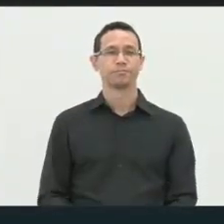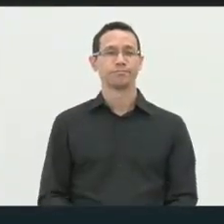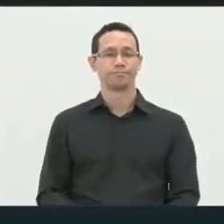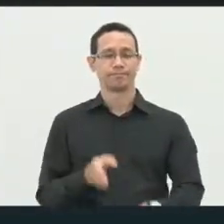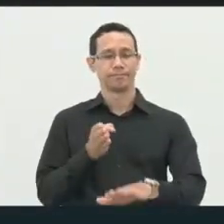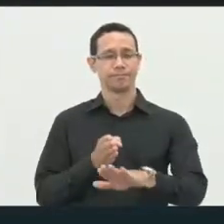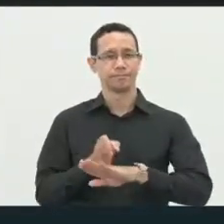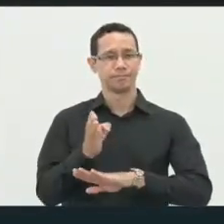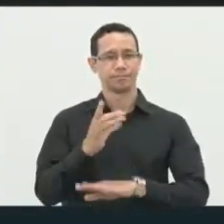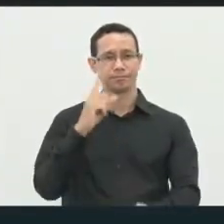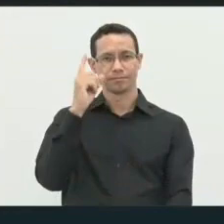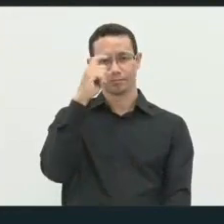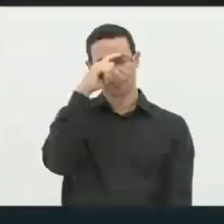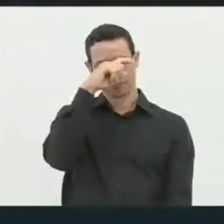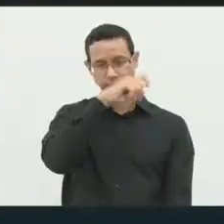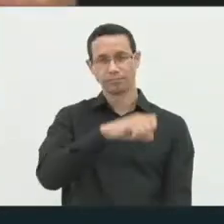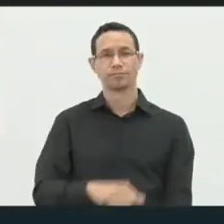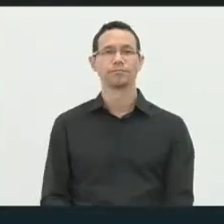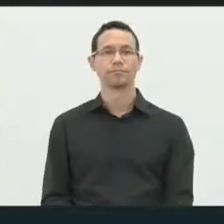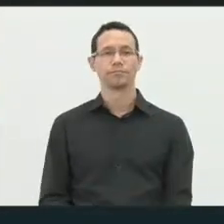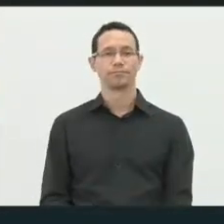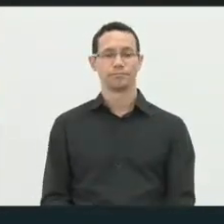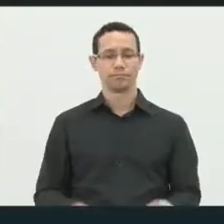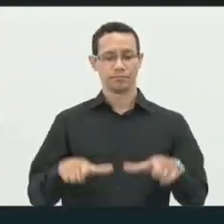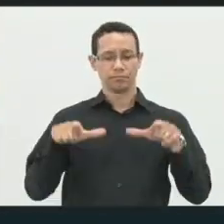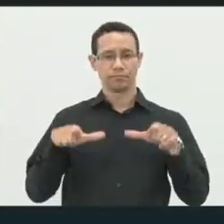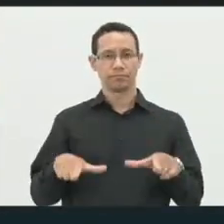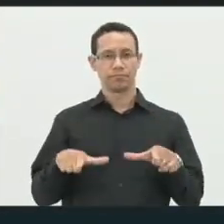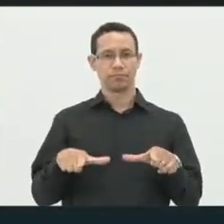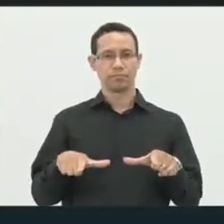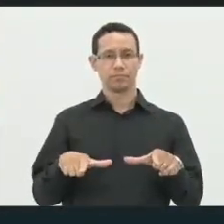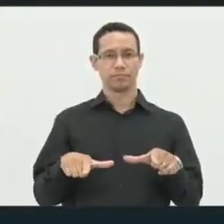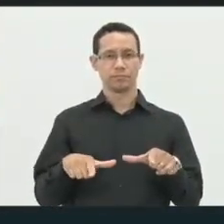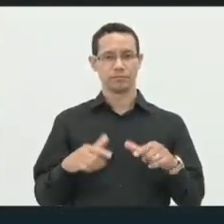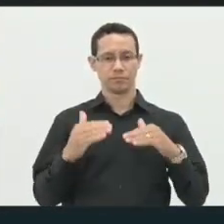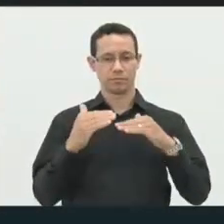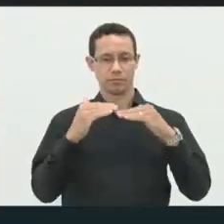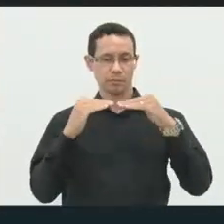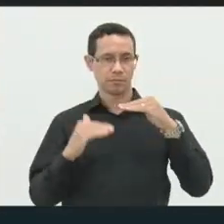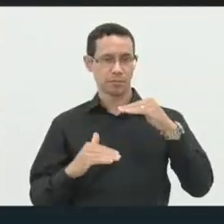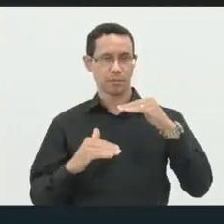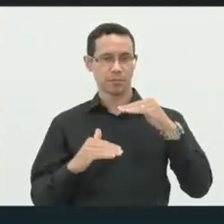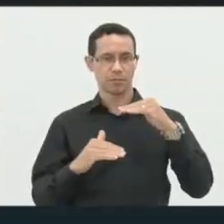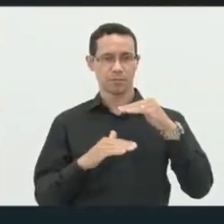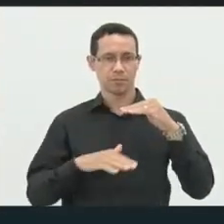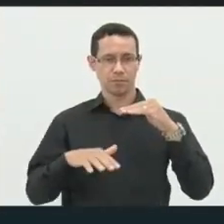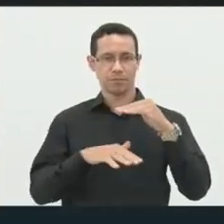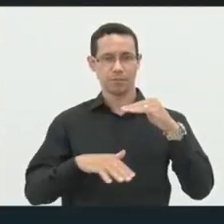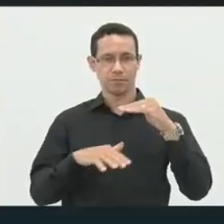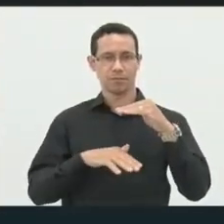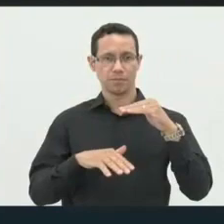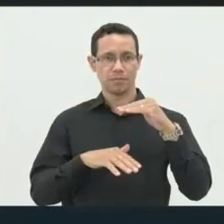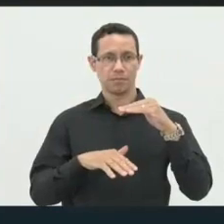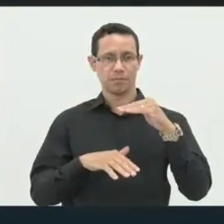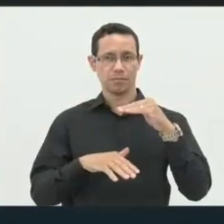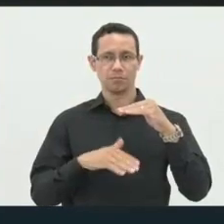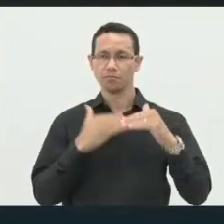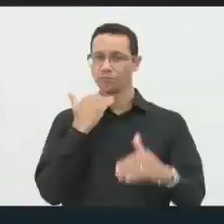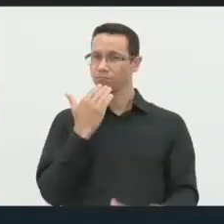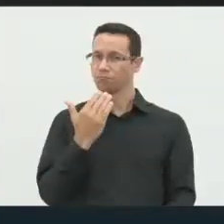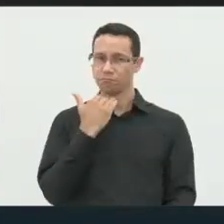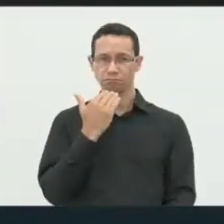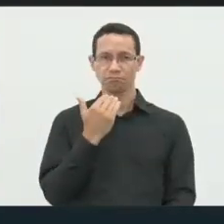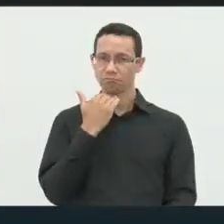naquele ambiente colocar uma sala na parte inferior do espaço porém não é o suficiente para